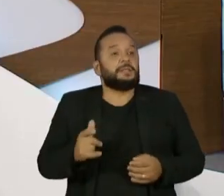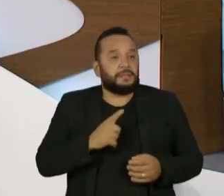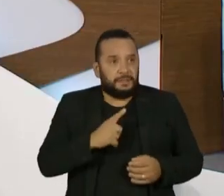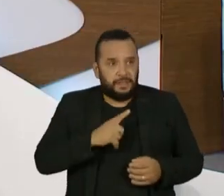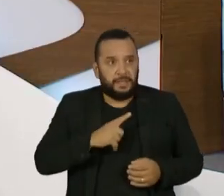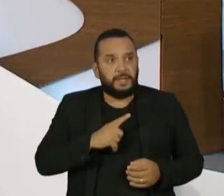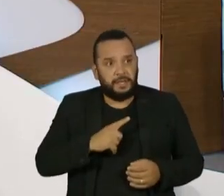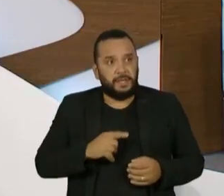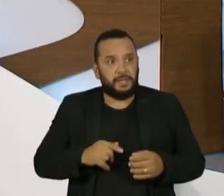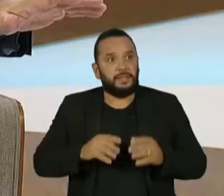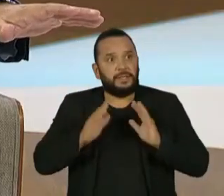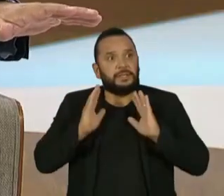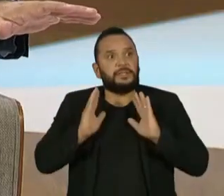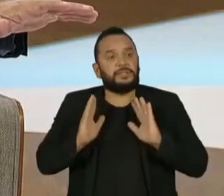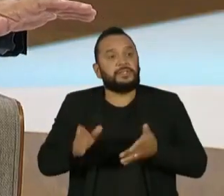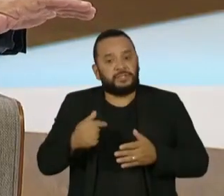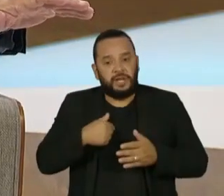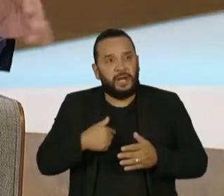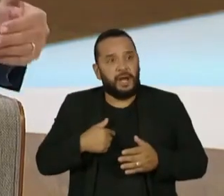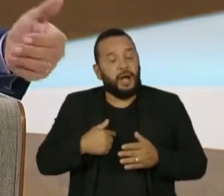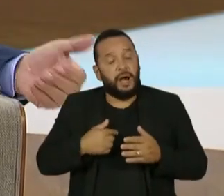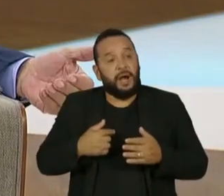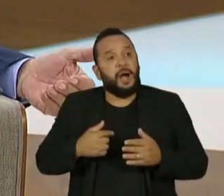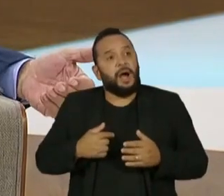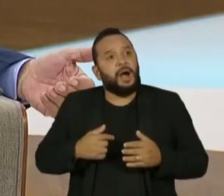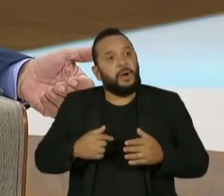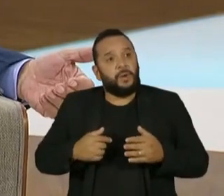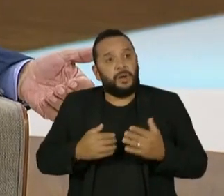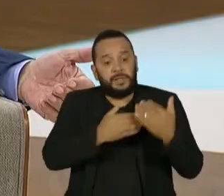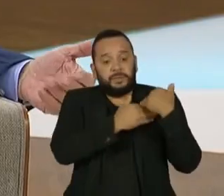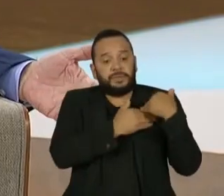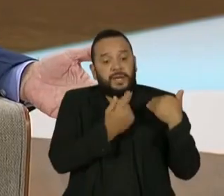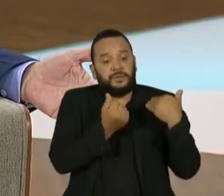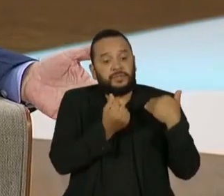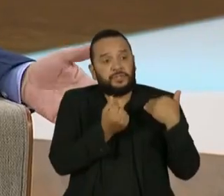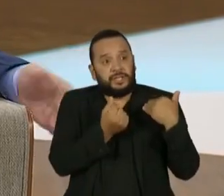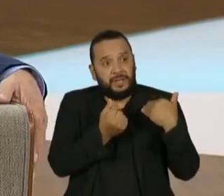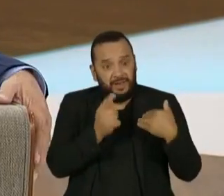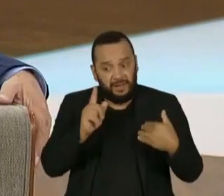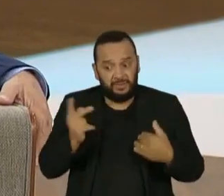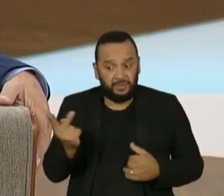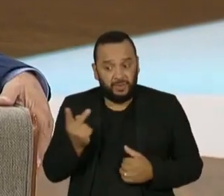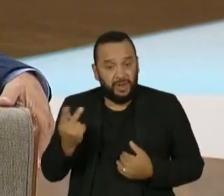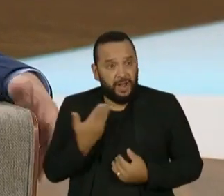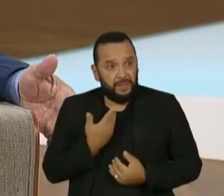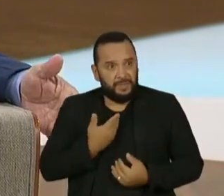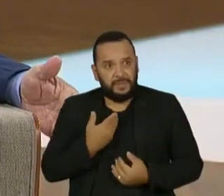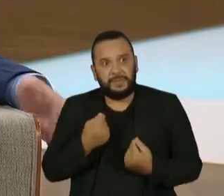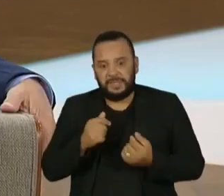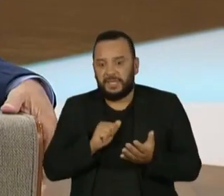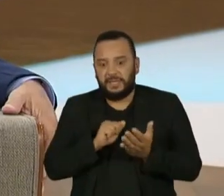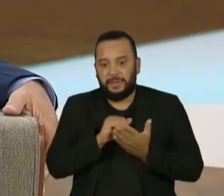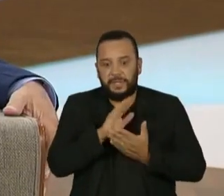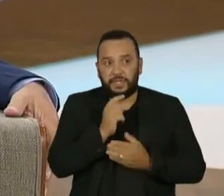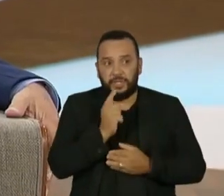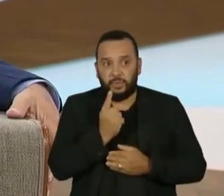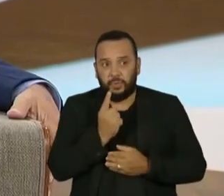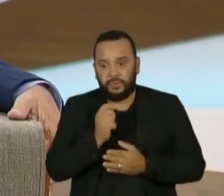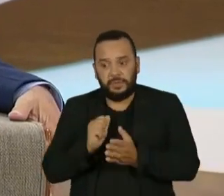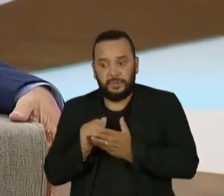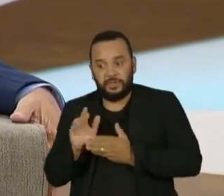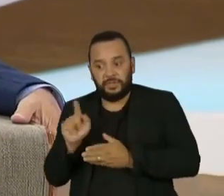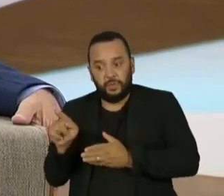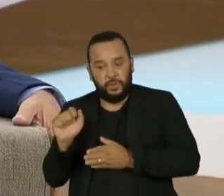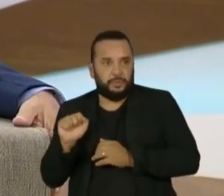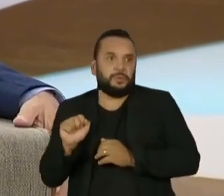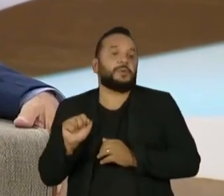dois são amigos, demita um dos dois. É evidente que tem que haver questionamento dentro do governo. E a nossa briga, o